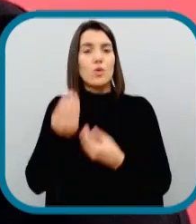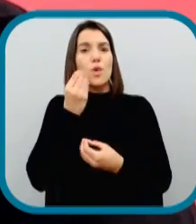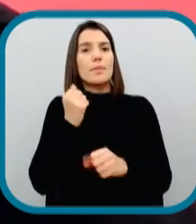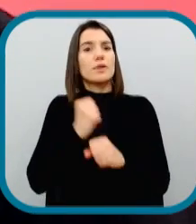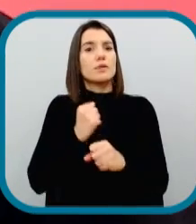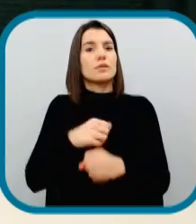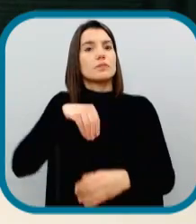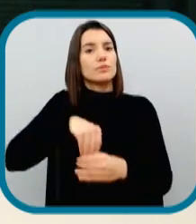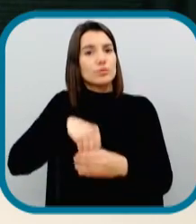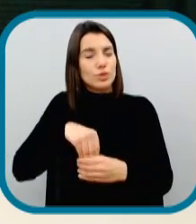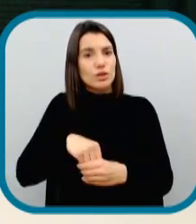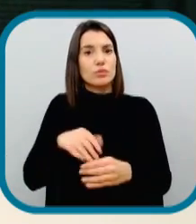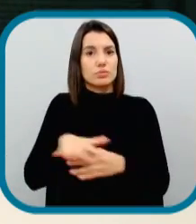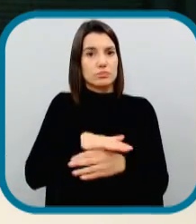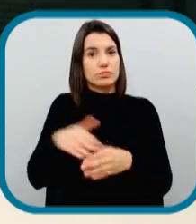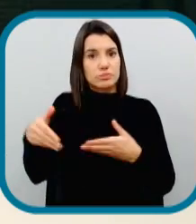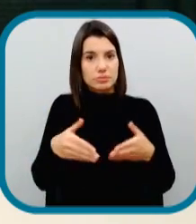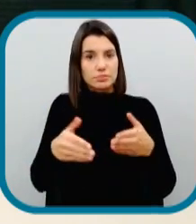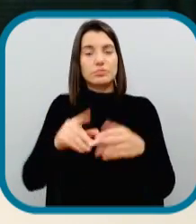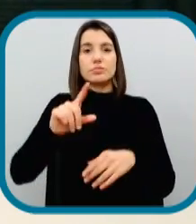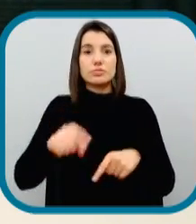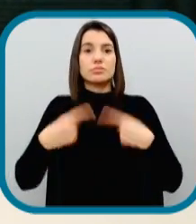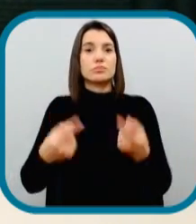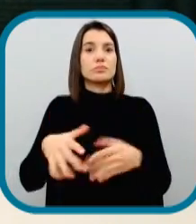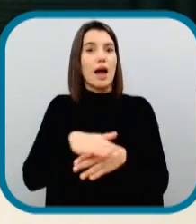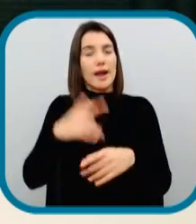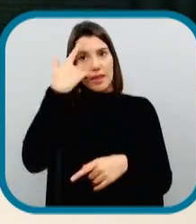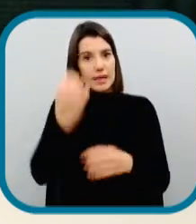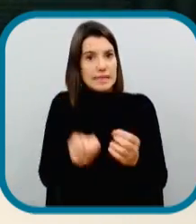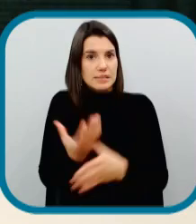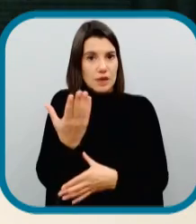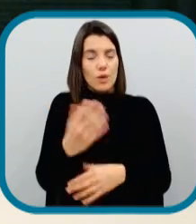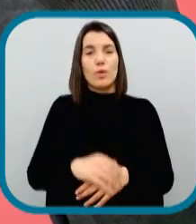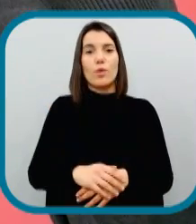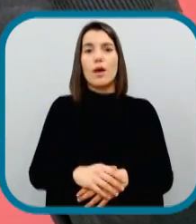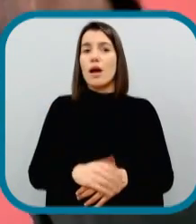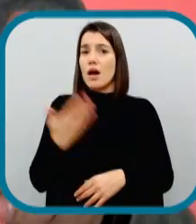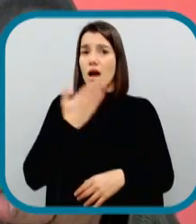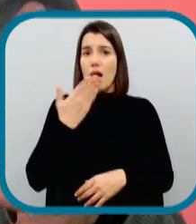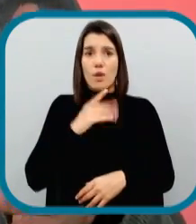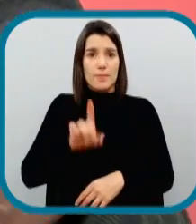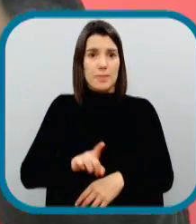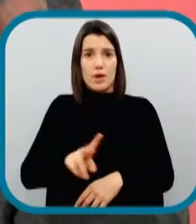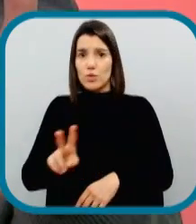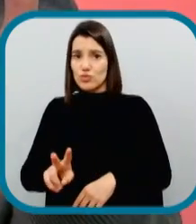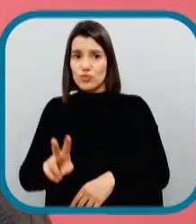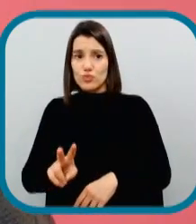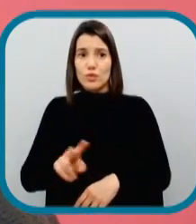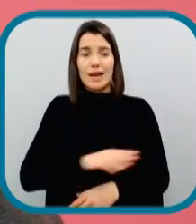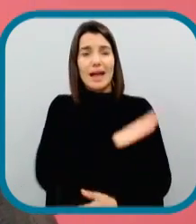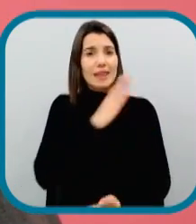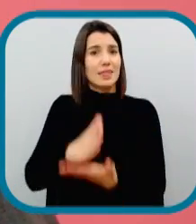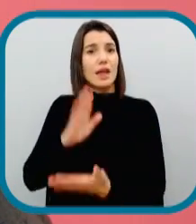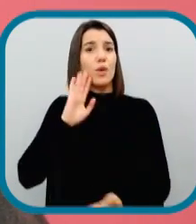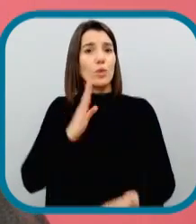como é que ele é trabalhado internamente, não só na dimensão estratégica, mas depois também na dimensão criativa. Começa quase na primeira aula ou na segunda aula